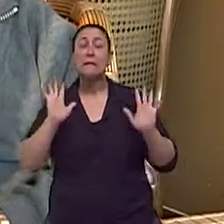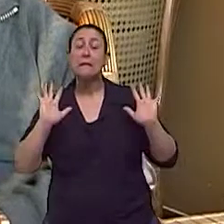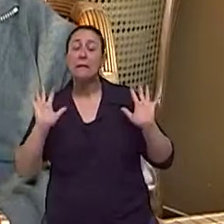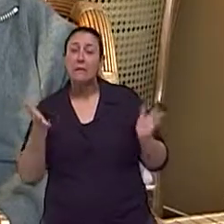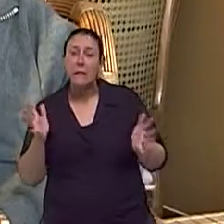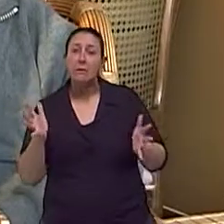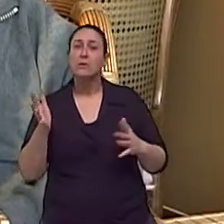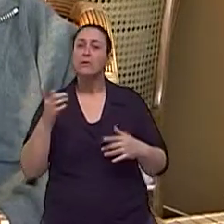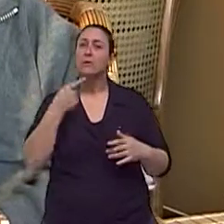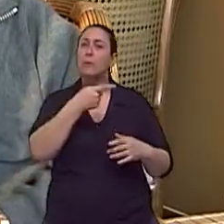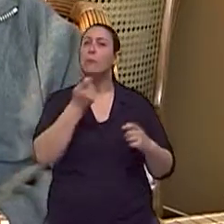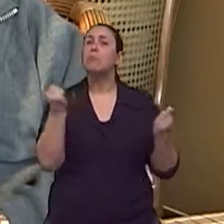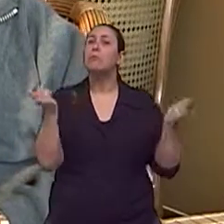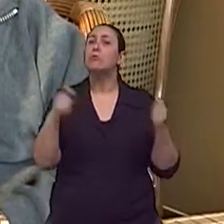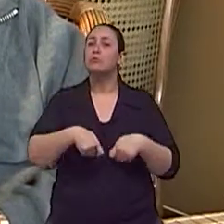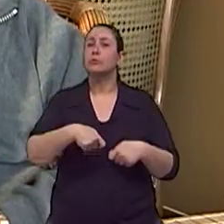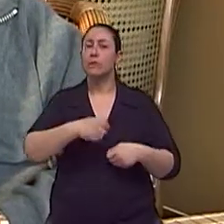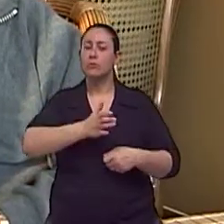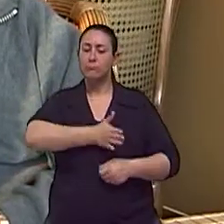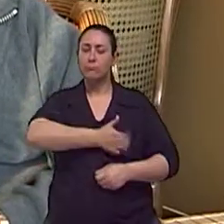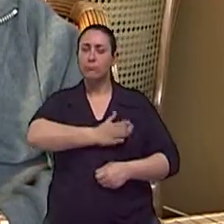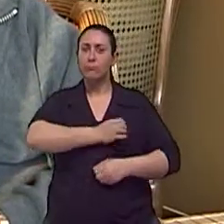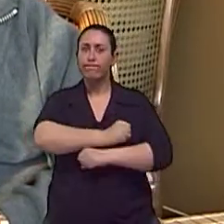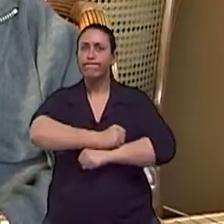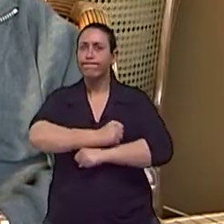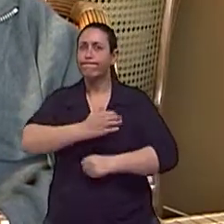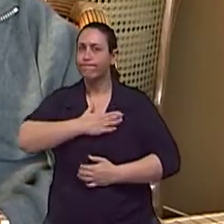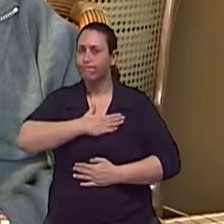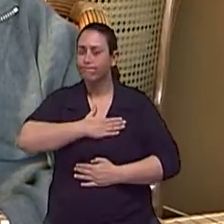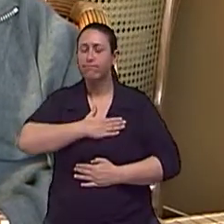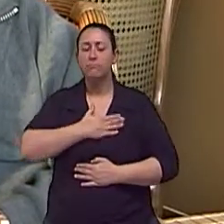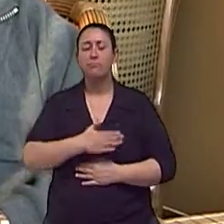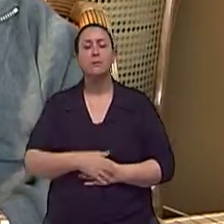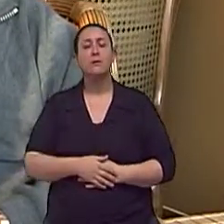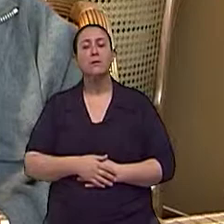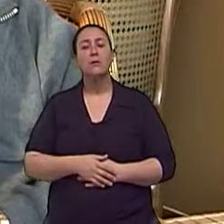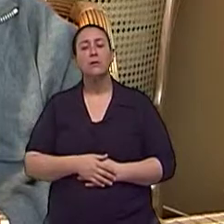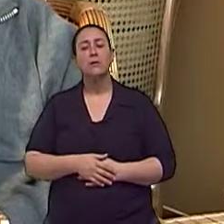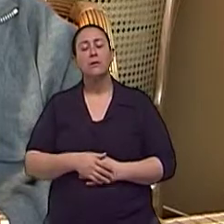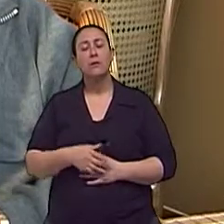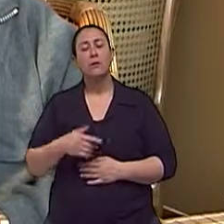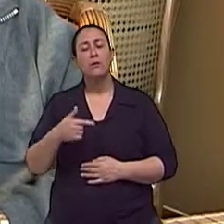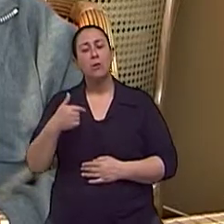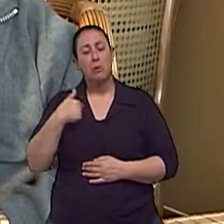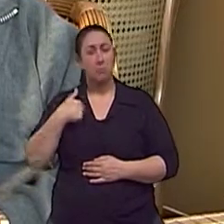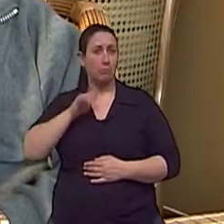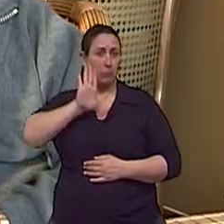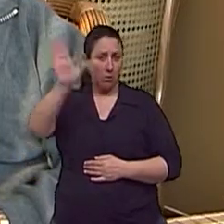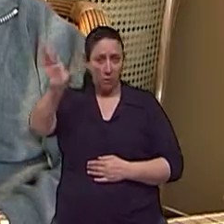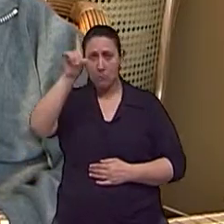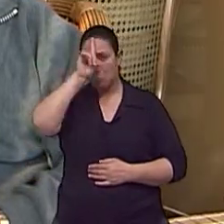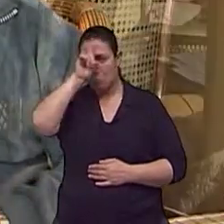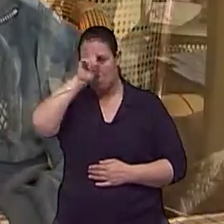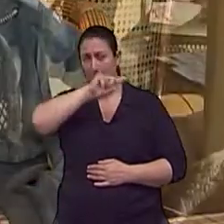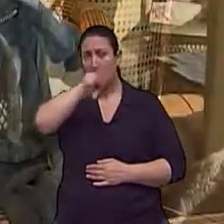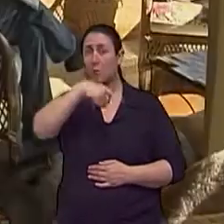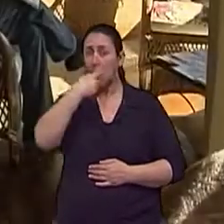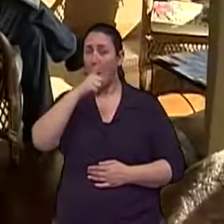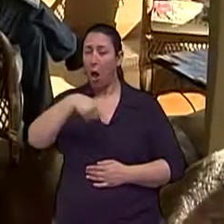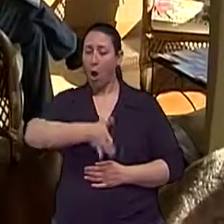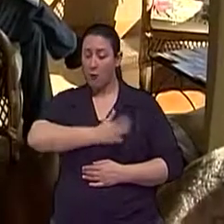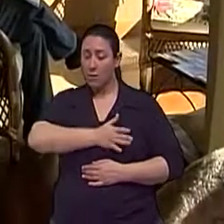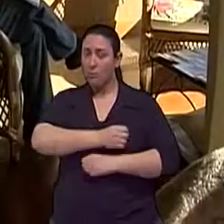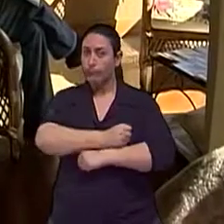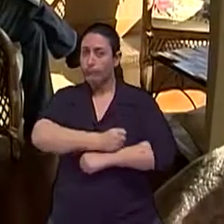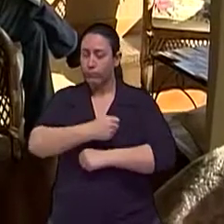tido um infarto foi hospitalizado tudo com diagnóstico de